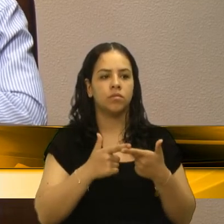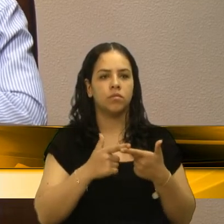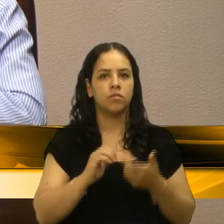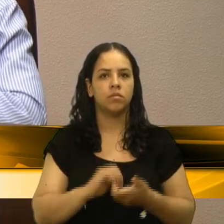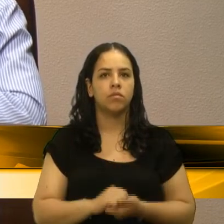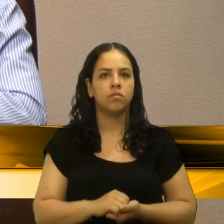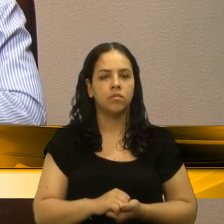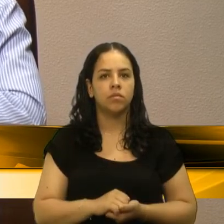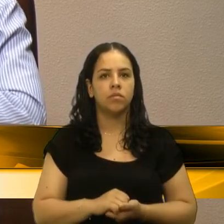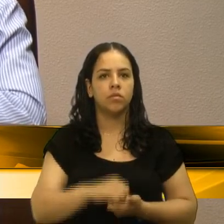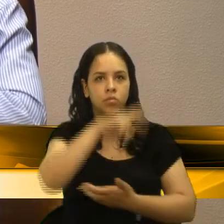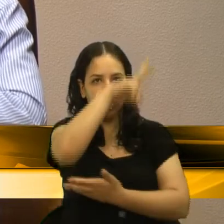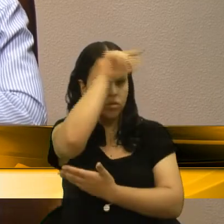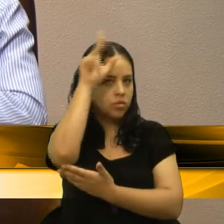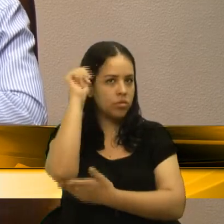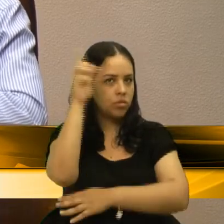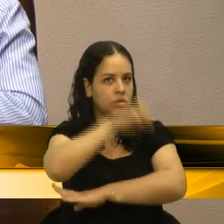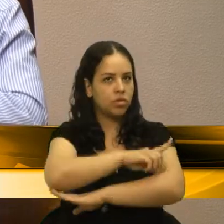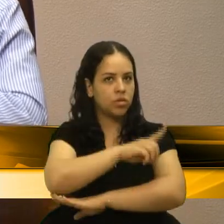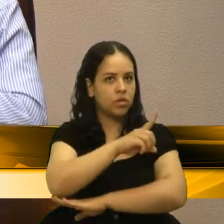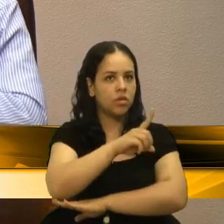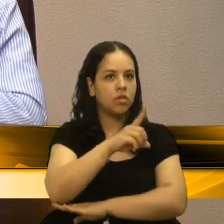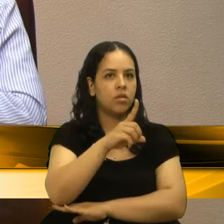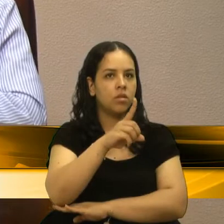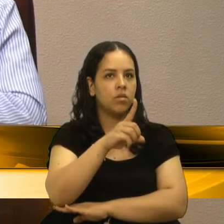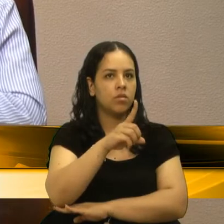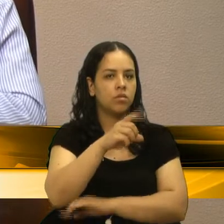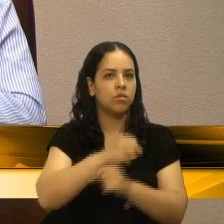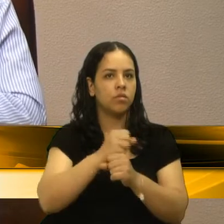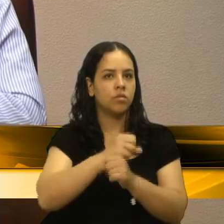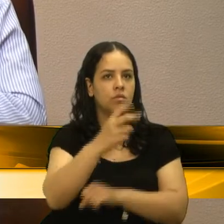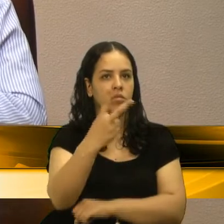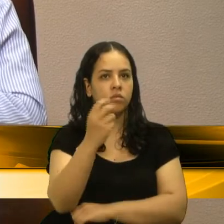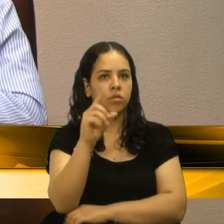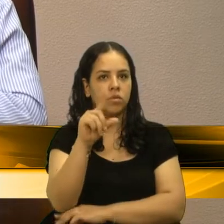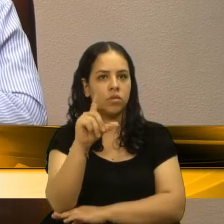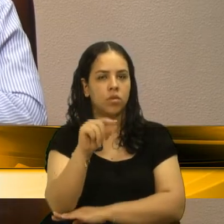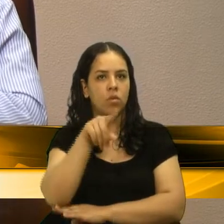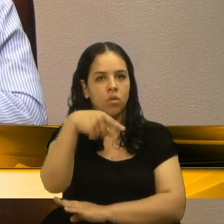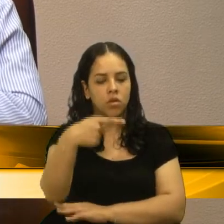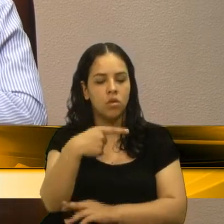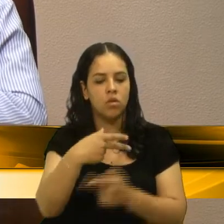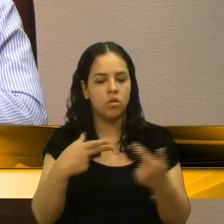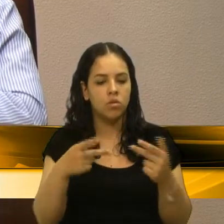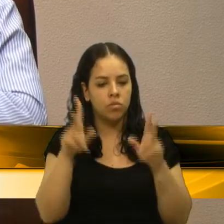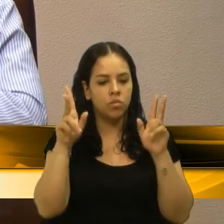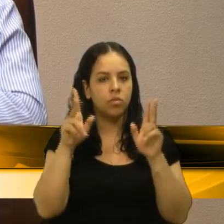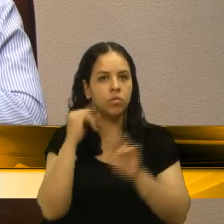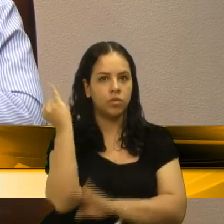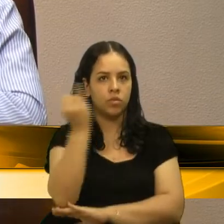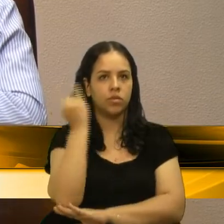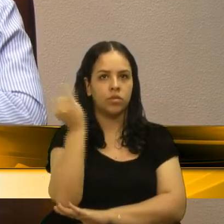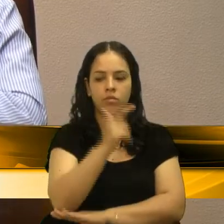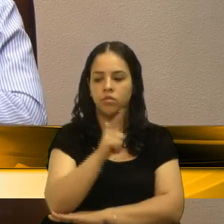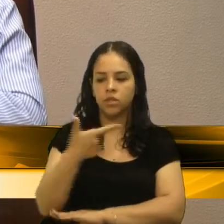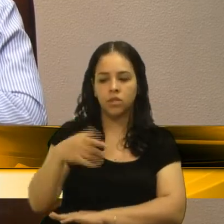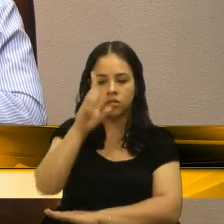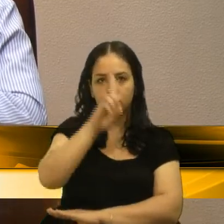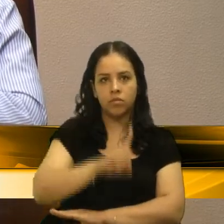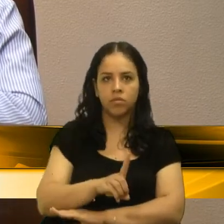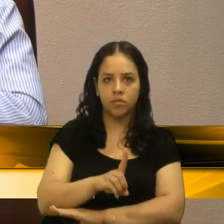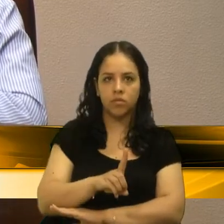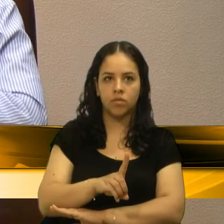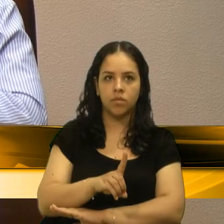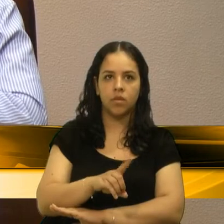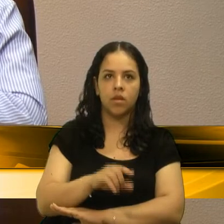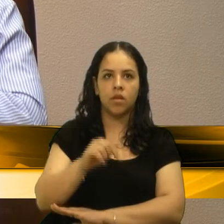legislação municipal, que ela data de 2010. Outra questão importante ressaltar é que não existem direitos absolutos. Nenhum direito no Brasil